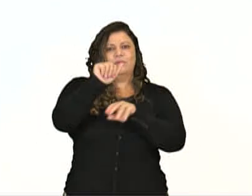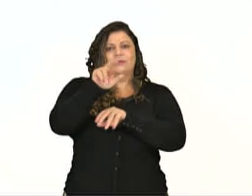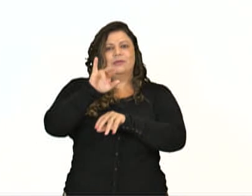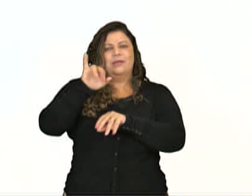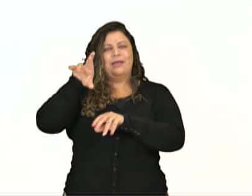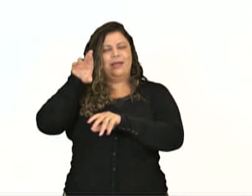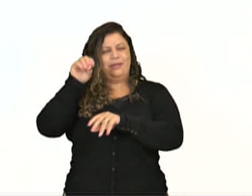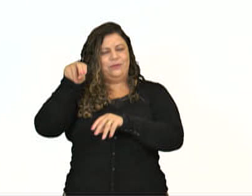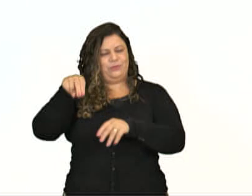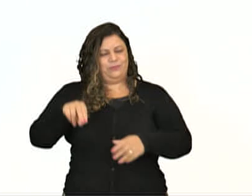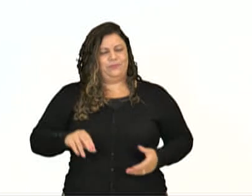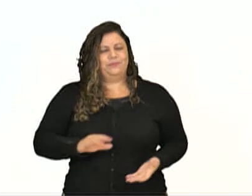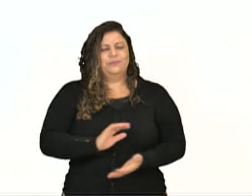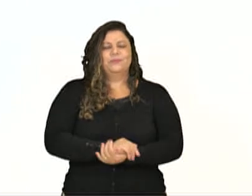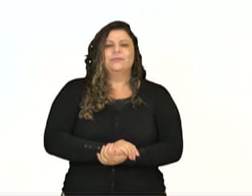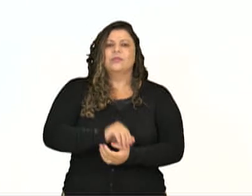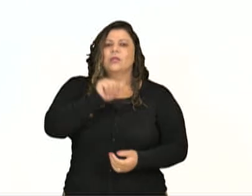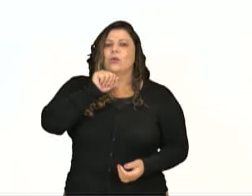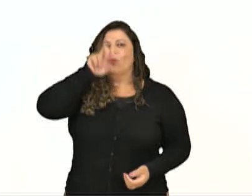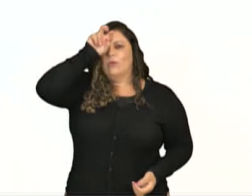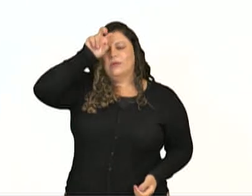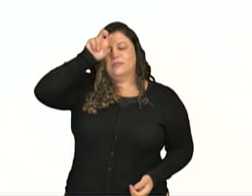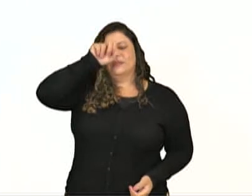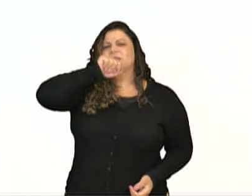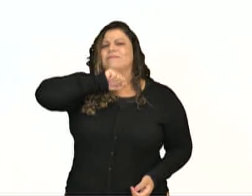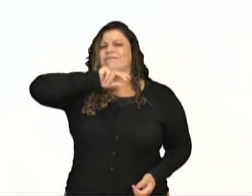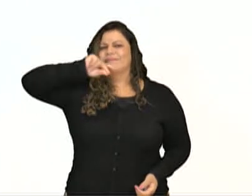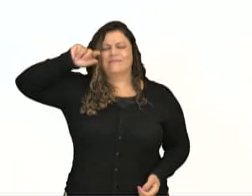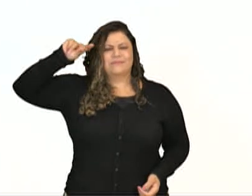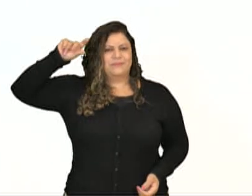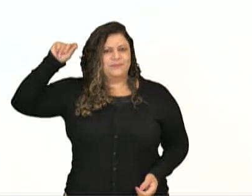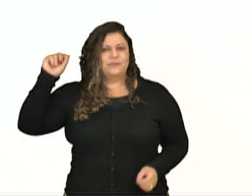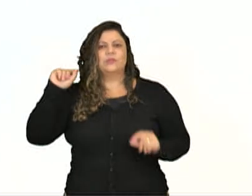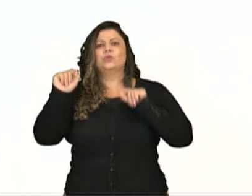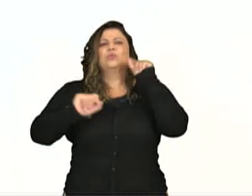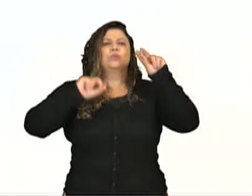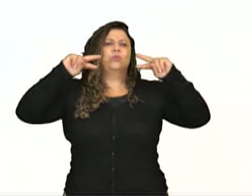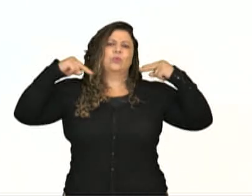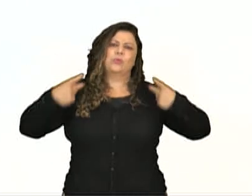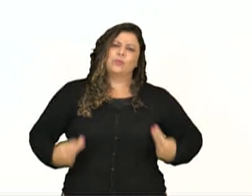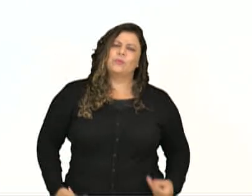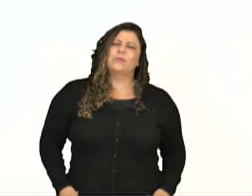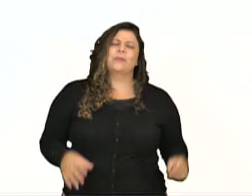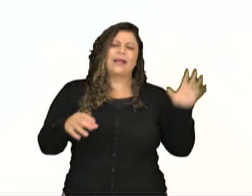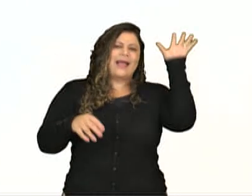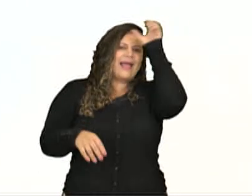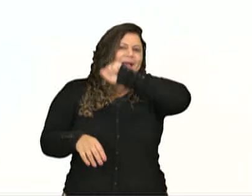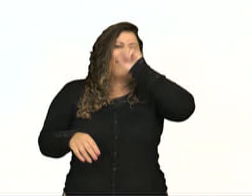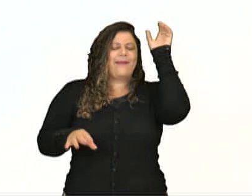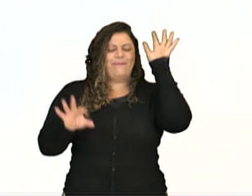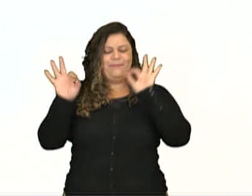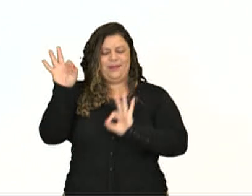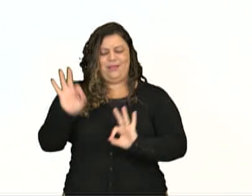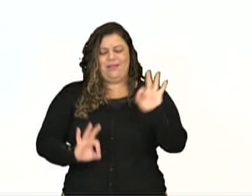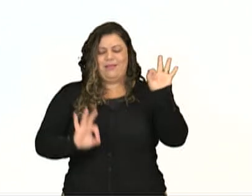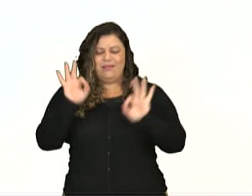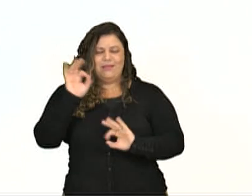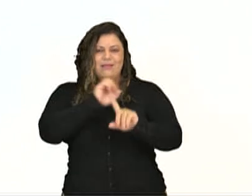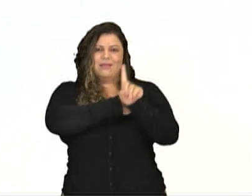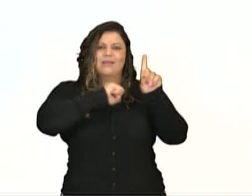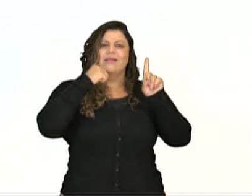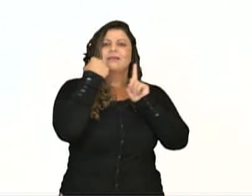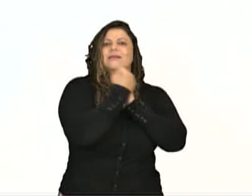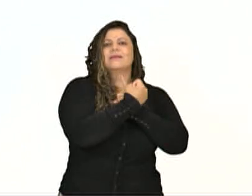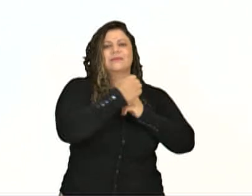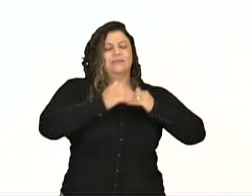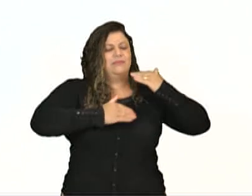que bacana. O Egito Antigo é uma das respostas sobre como a humanidade aprendeu na história a se organizar em sociedade, desenvolvendo um